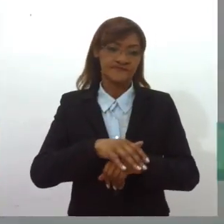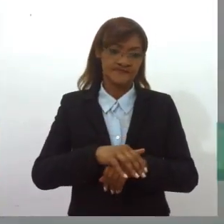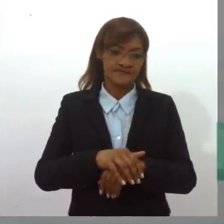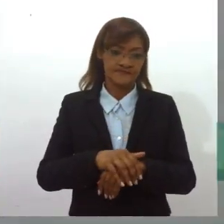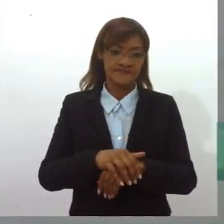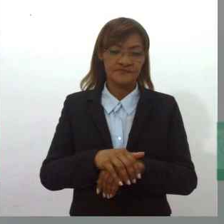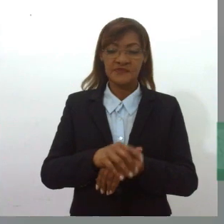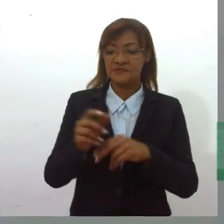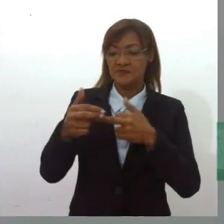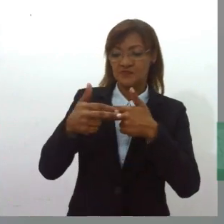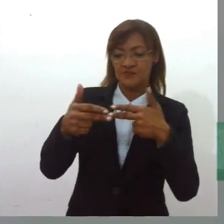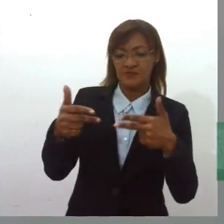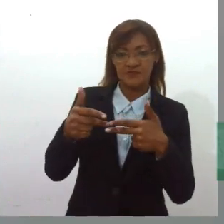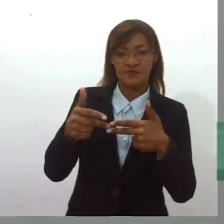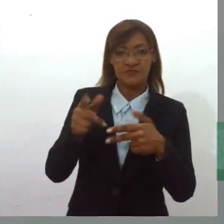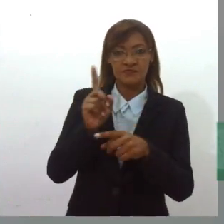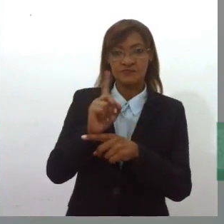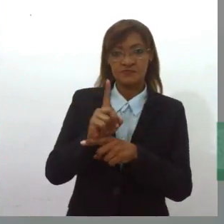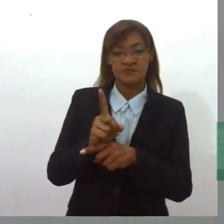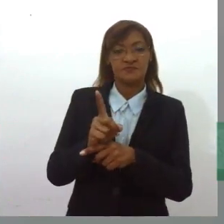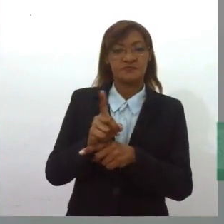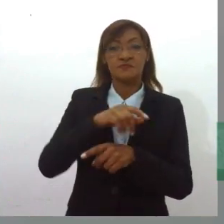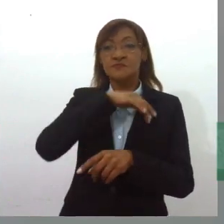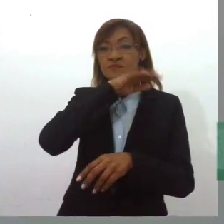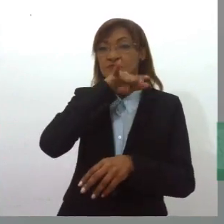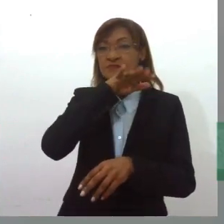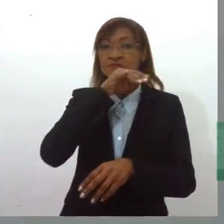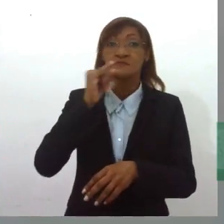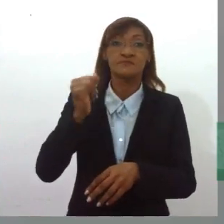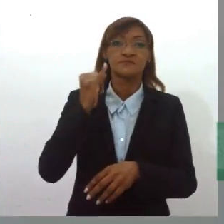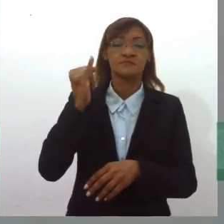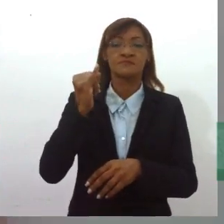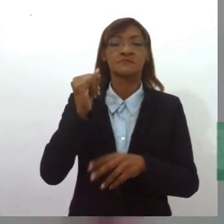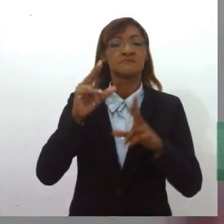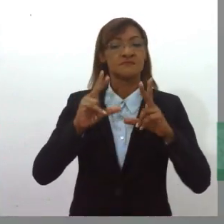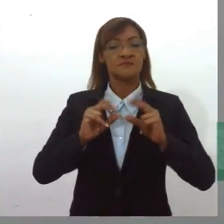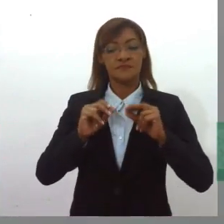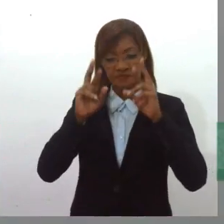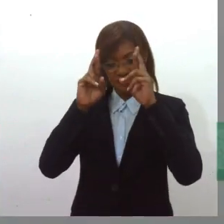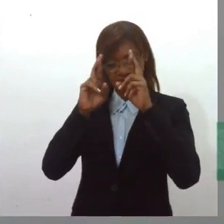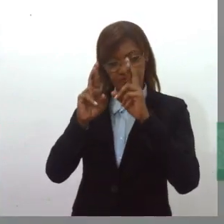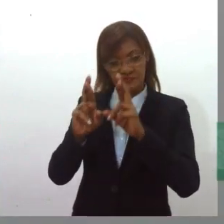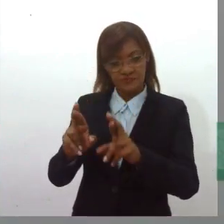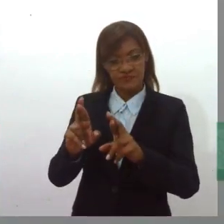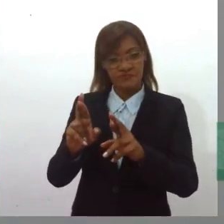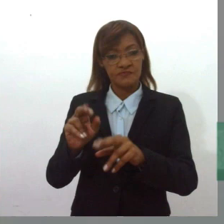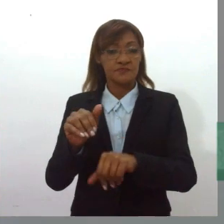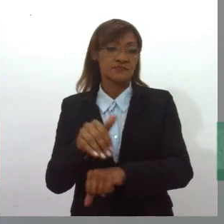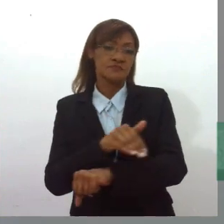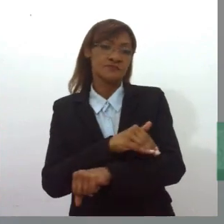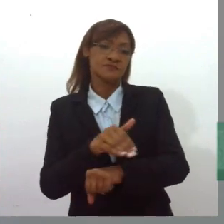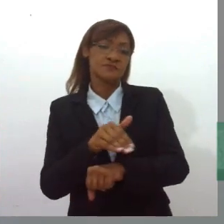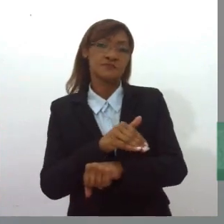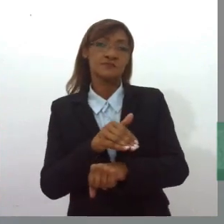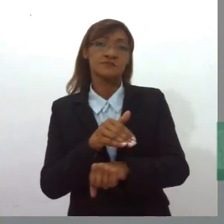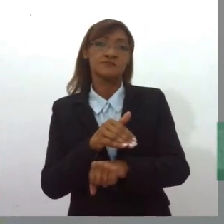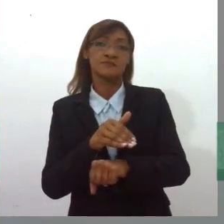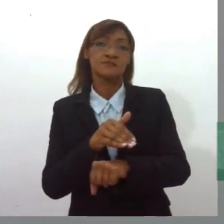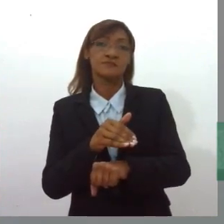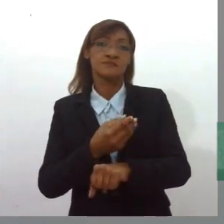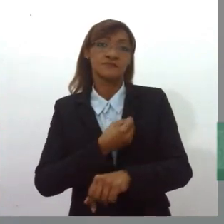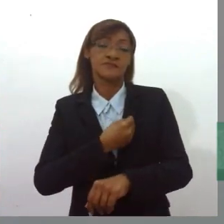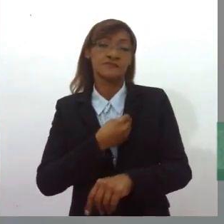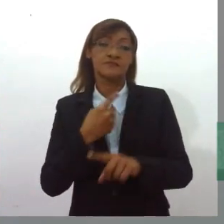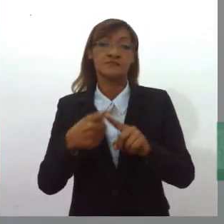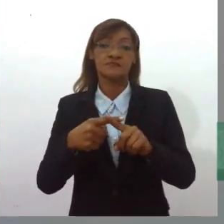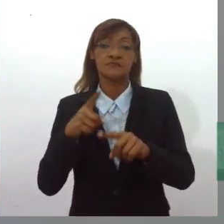são coisas né são seres scientes merecem todo o nosso respeito e se os animais estão nas ruas é por nossa responsabilidade por nossa